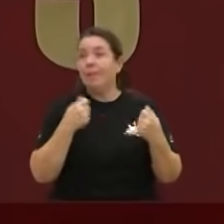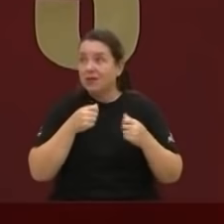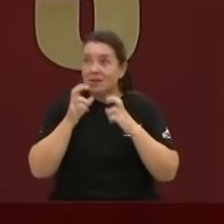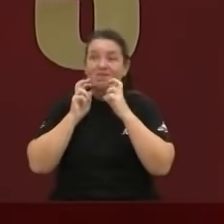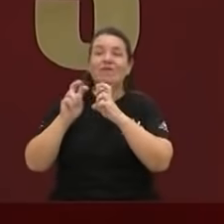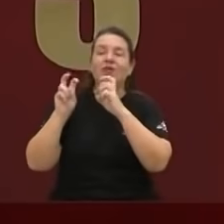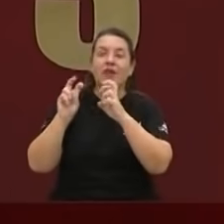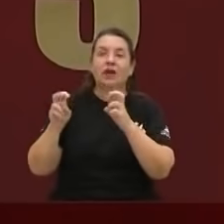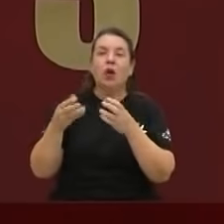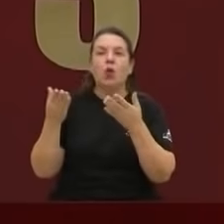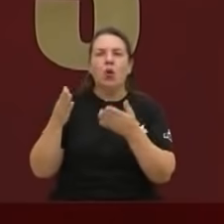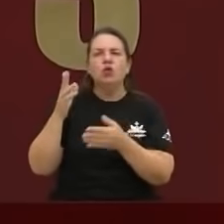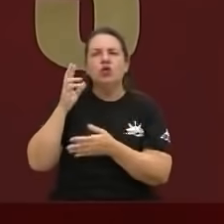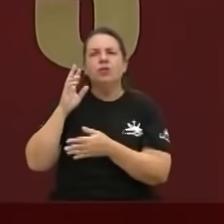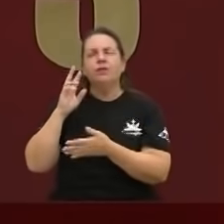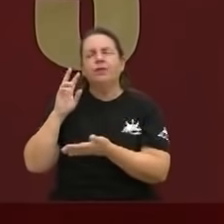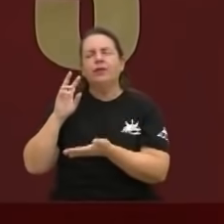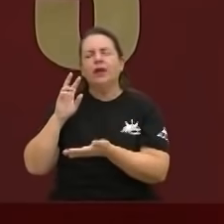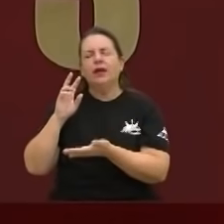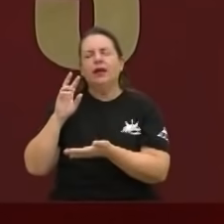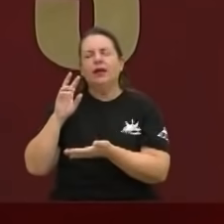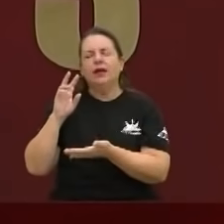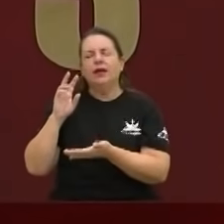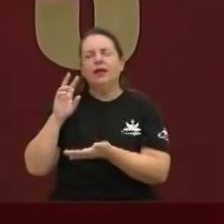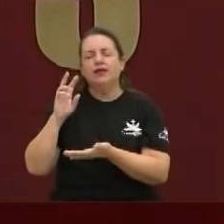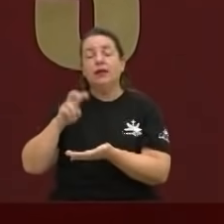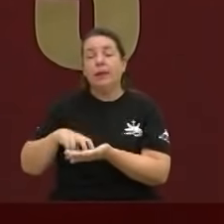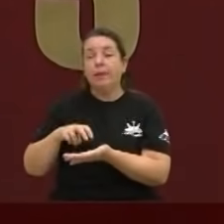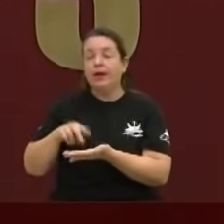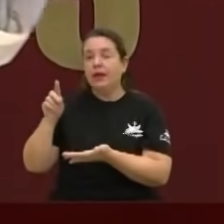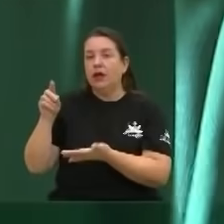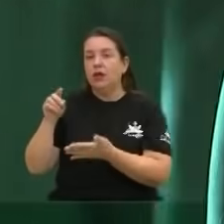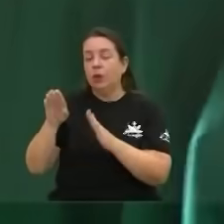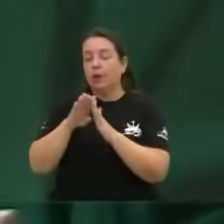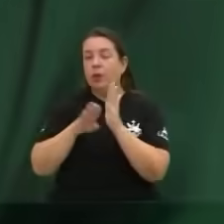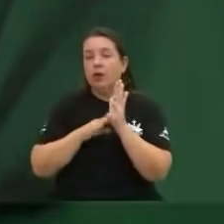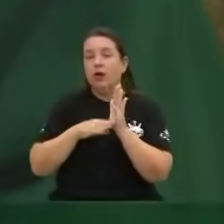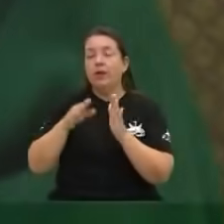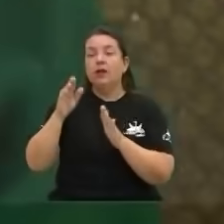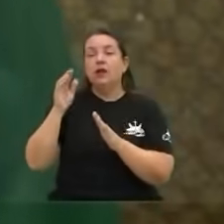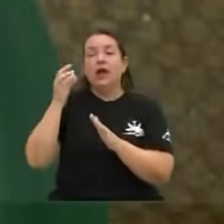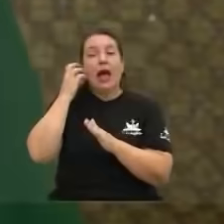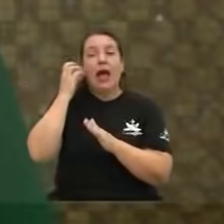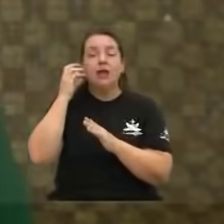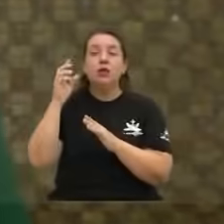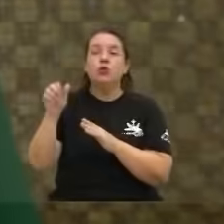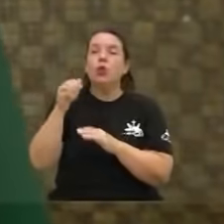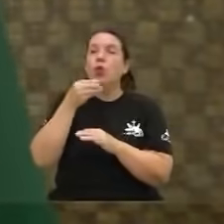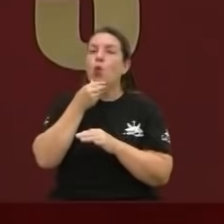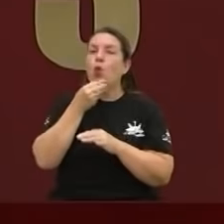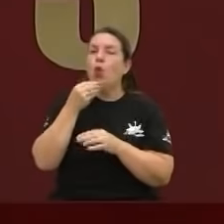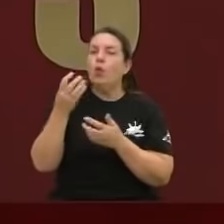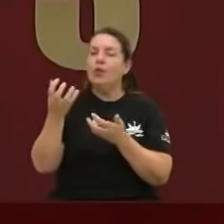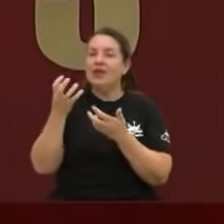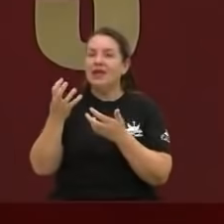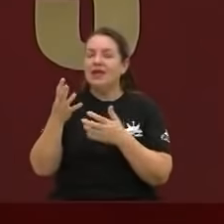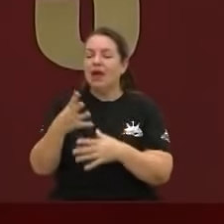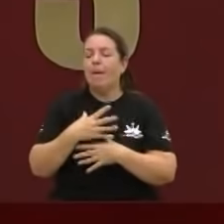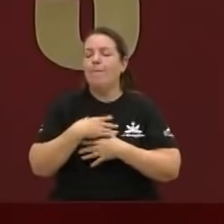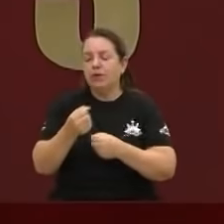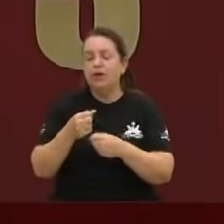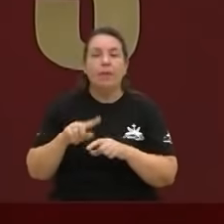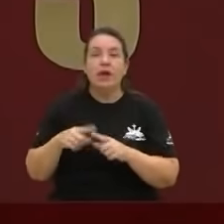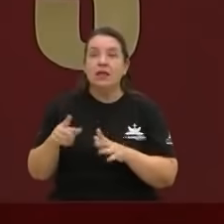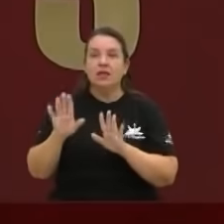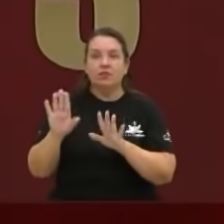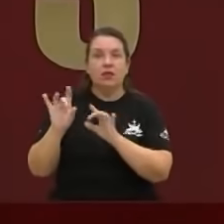rapaz, graças a Deus, pensamento suicida saindo, mas em compensação, uma do Rio de Janeiro, que não consegue ver